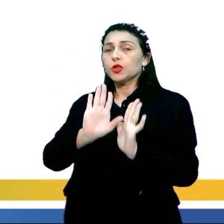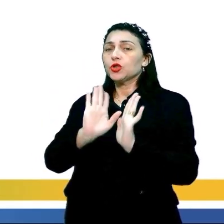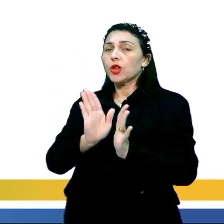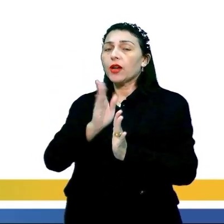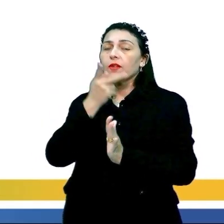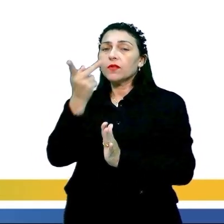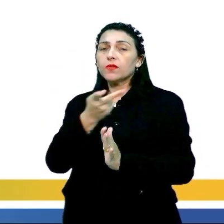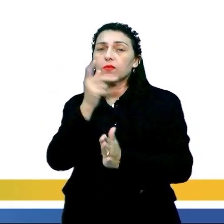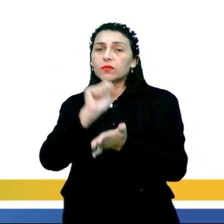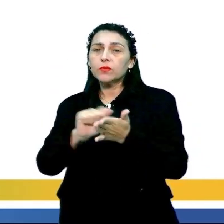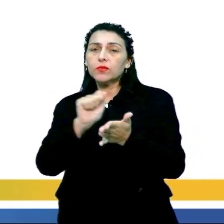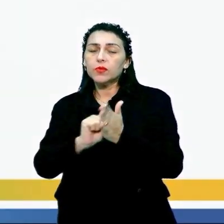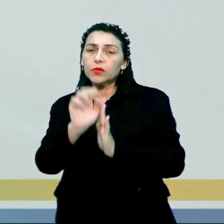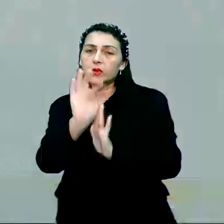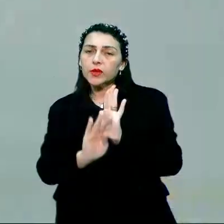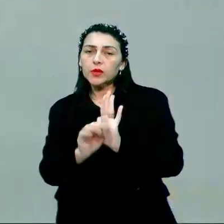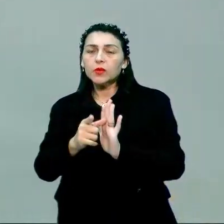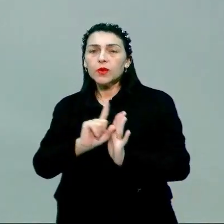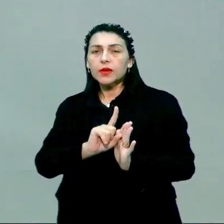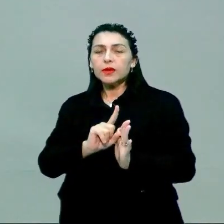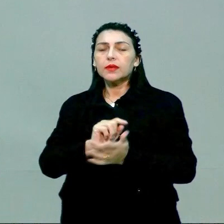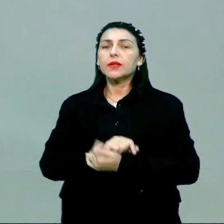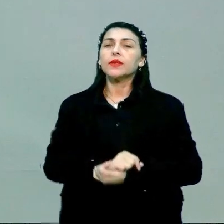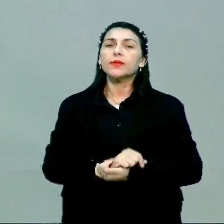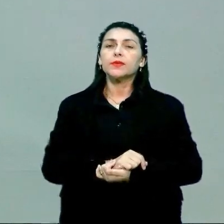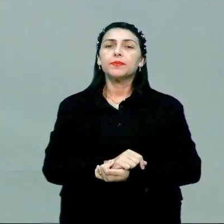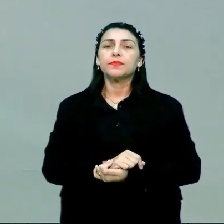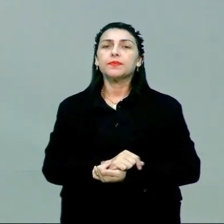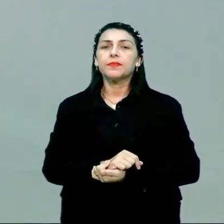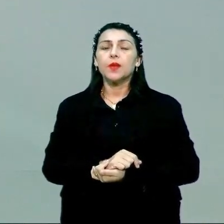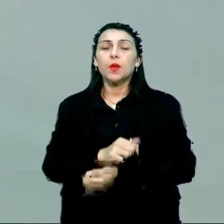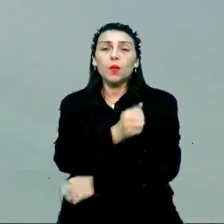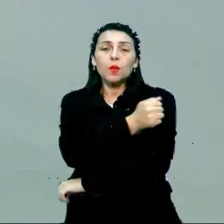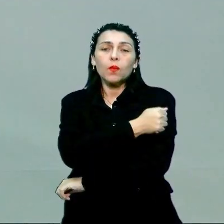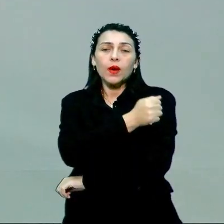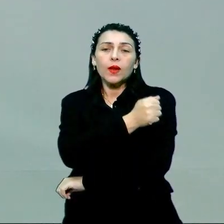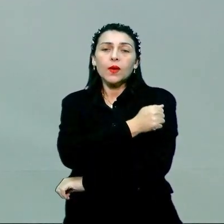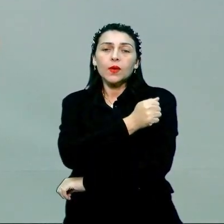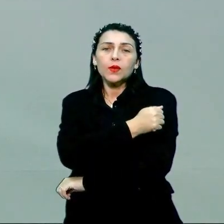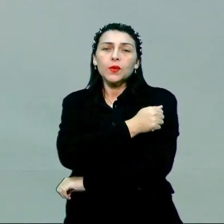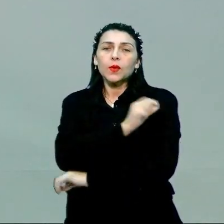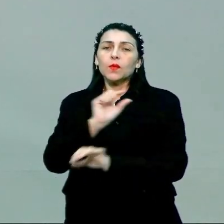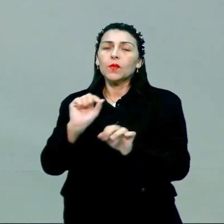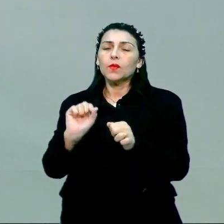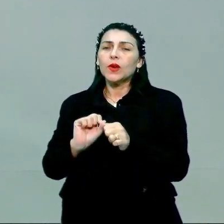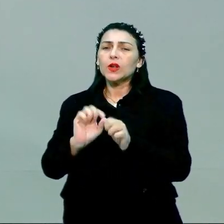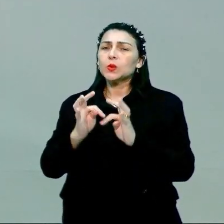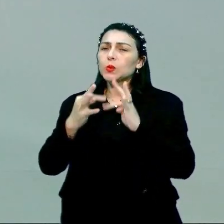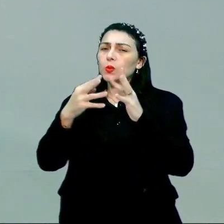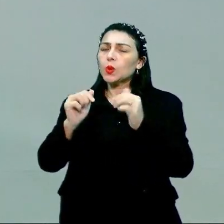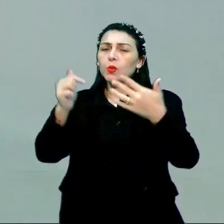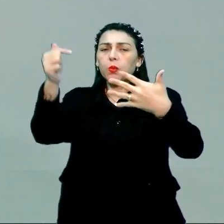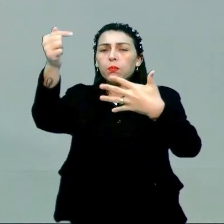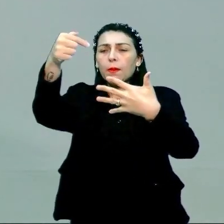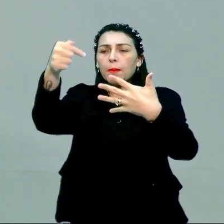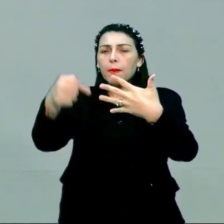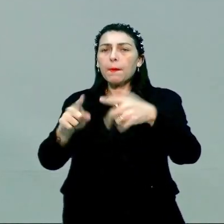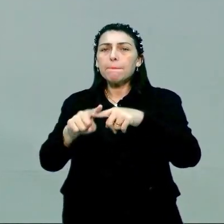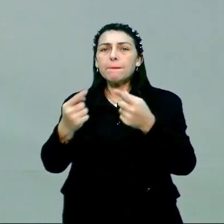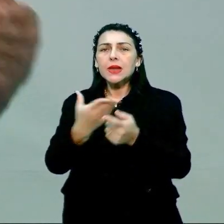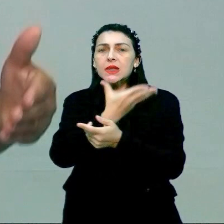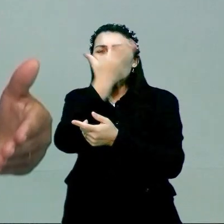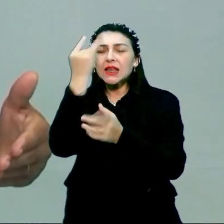dos itens anteriores. Às vezes o aluno ele cumpre todos os itens, mas ele esquece